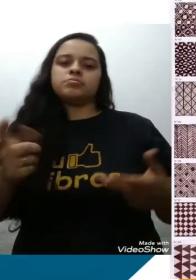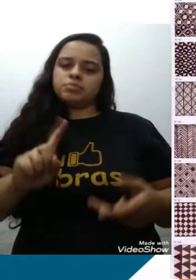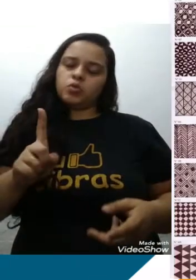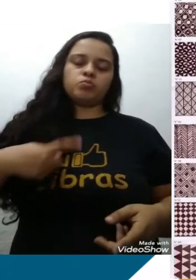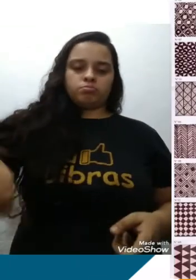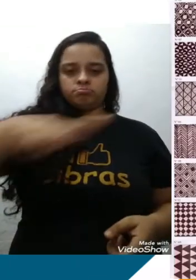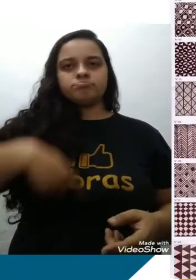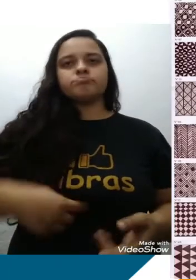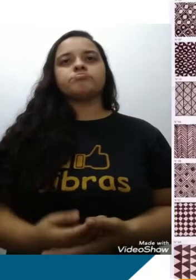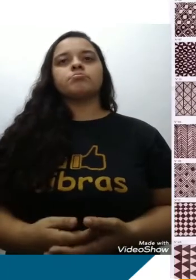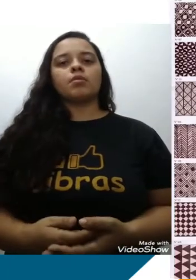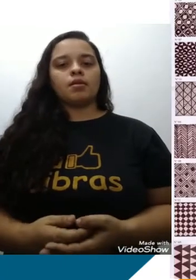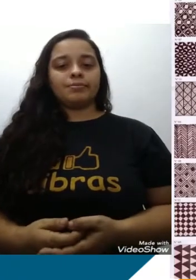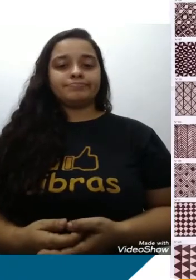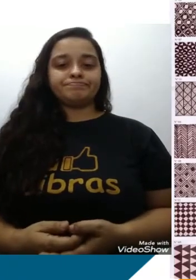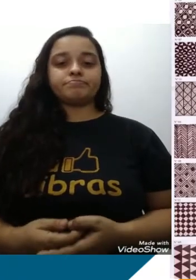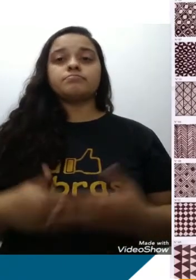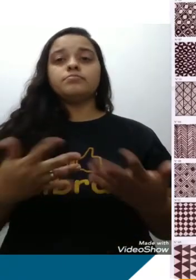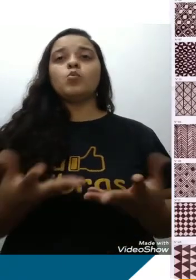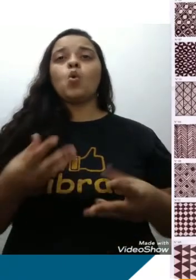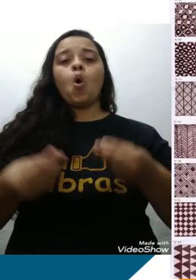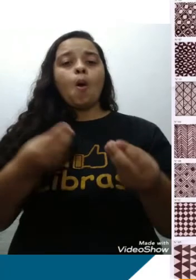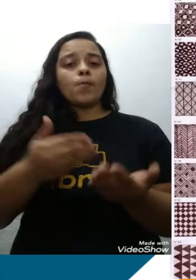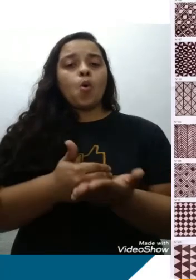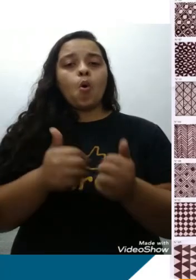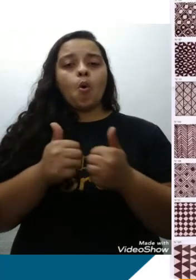Como é que a gente consegue, então,